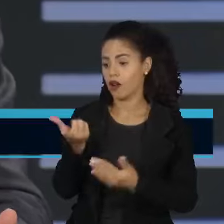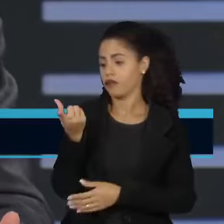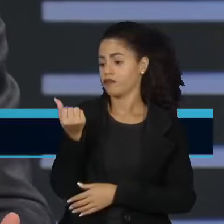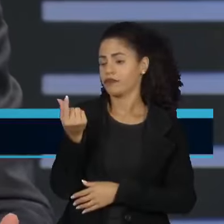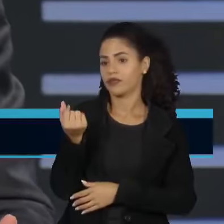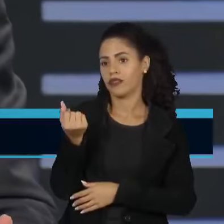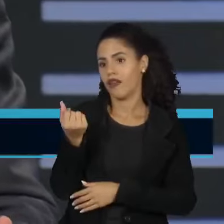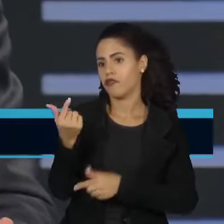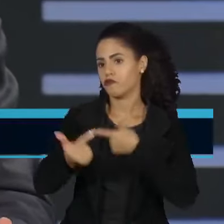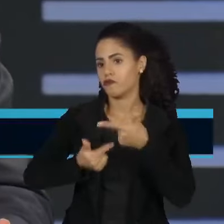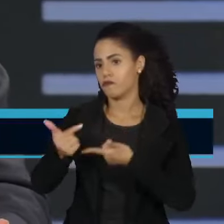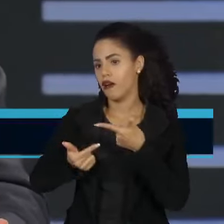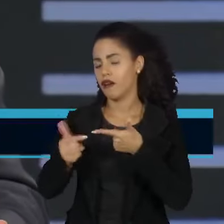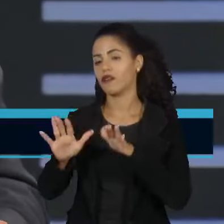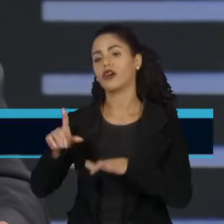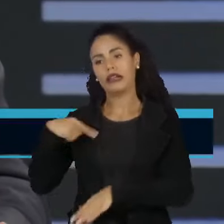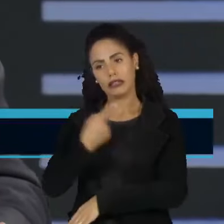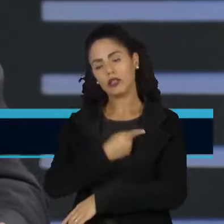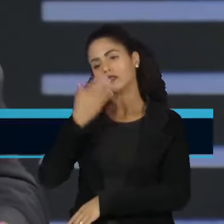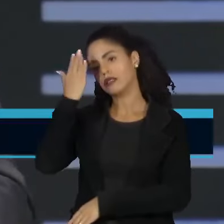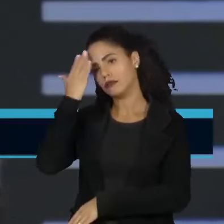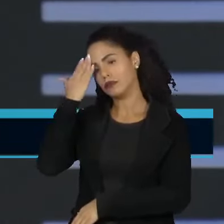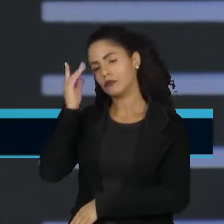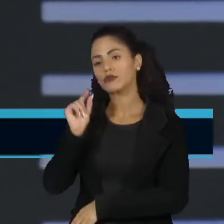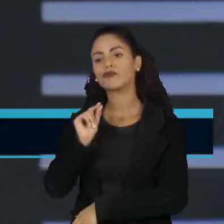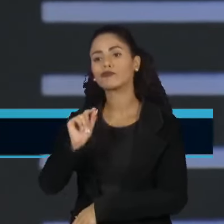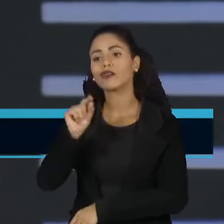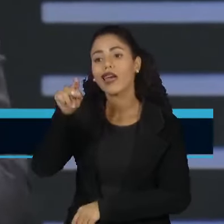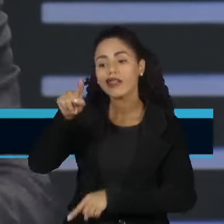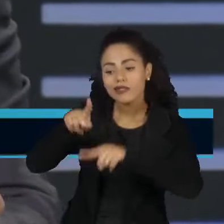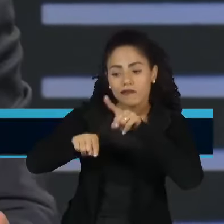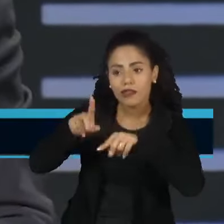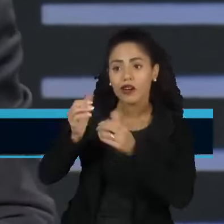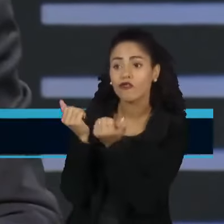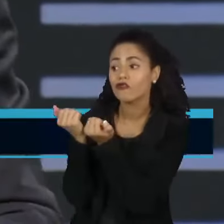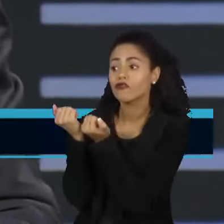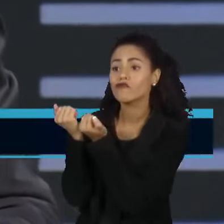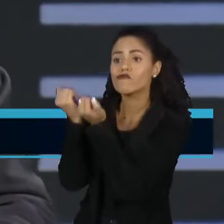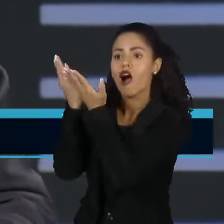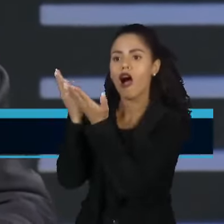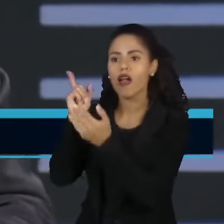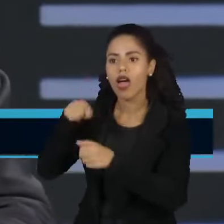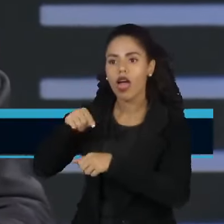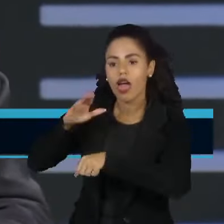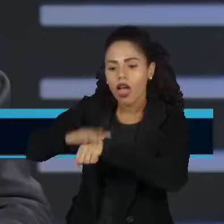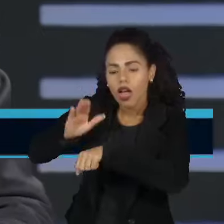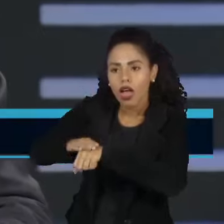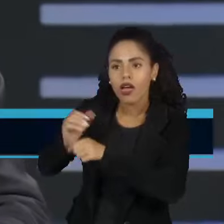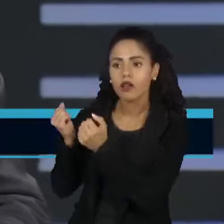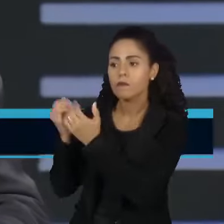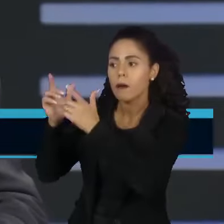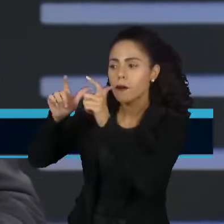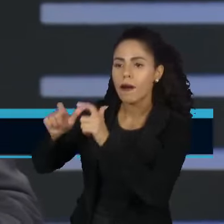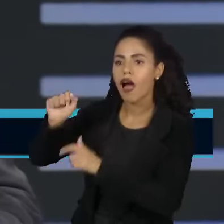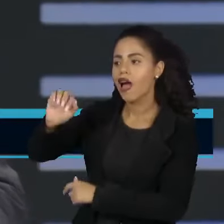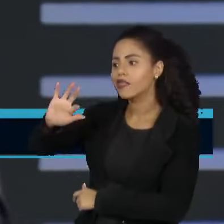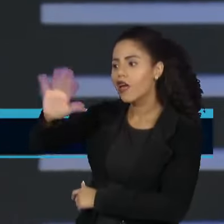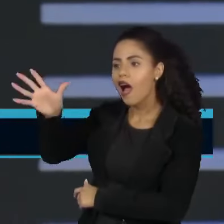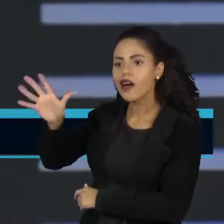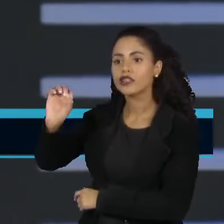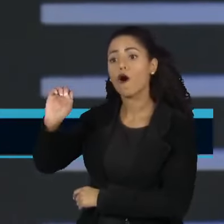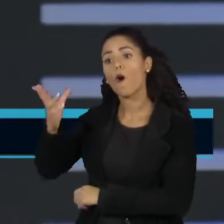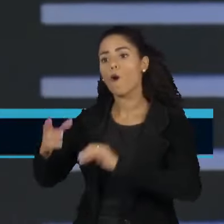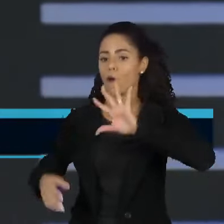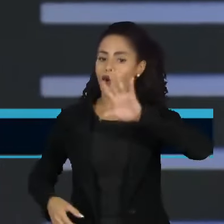um custo trabalhista. E a gente sabe que não necessariamente esse material que vem de fora, produzido em determinados lugares da da